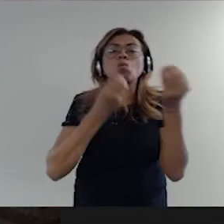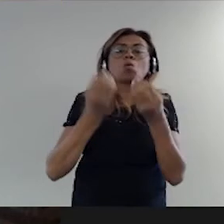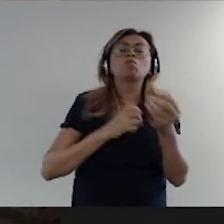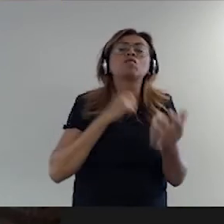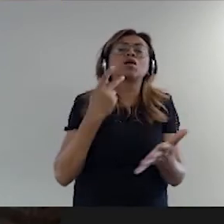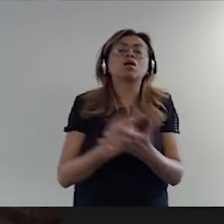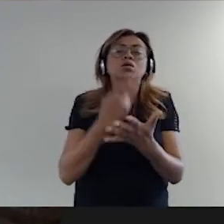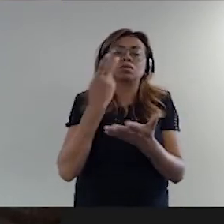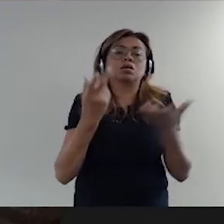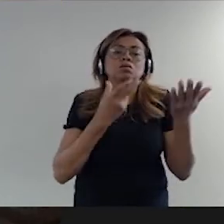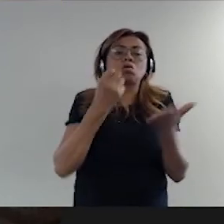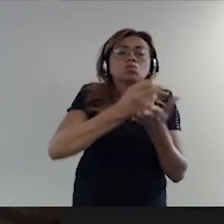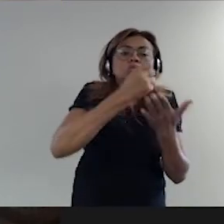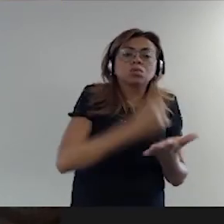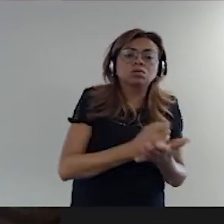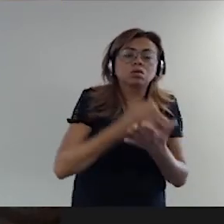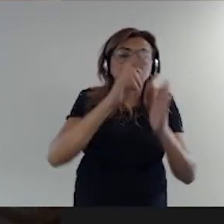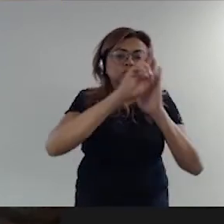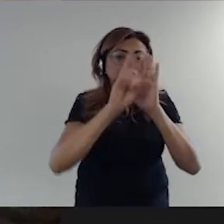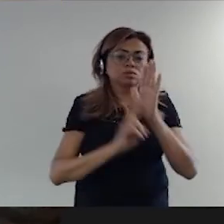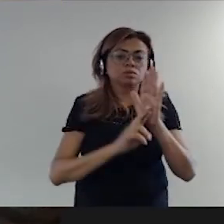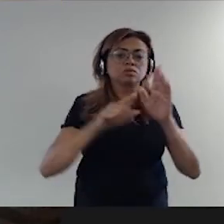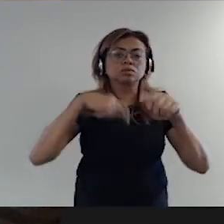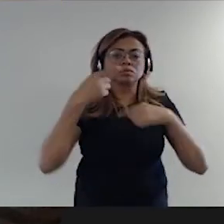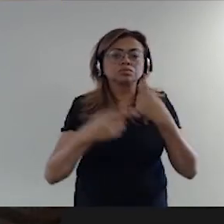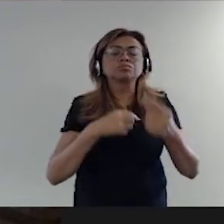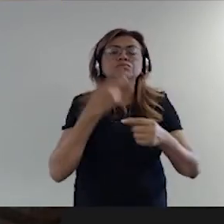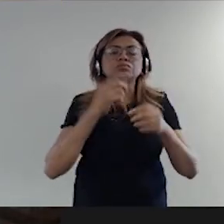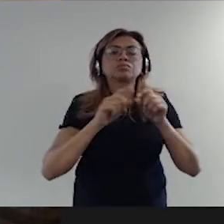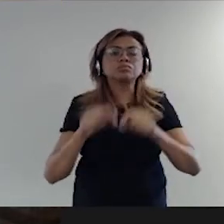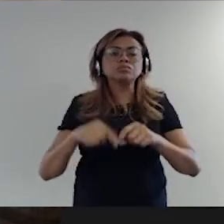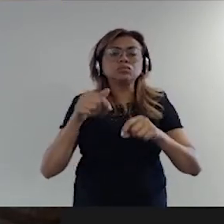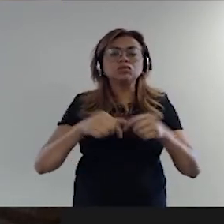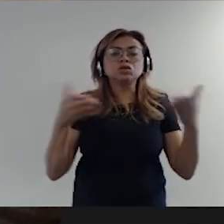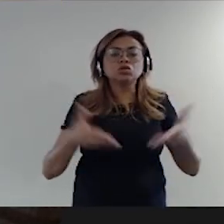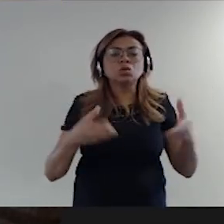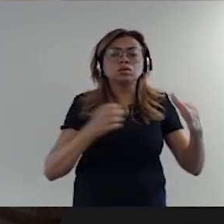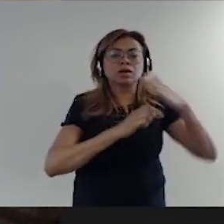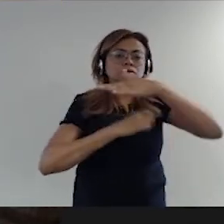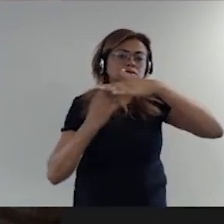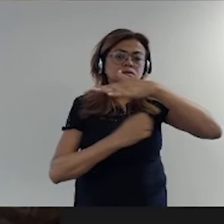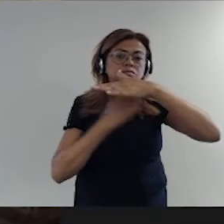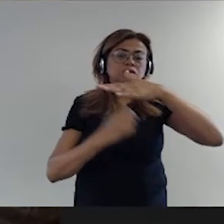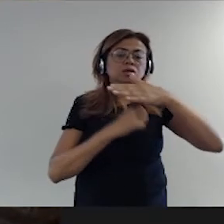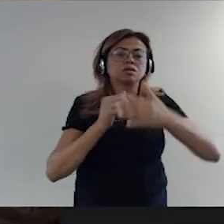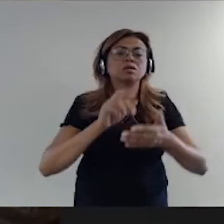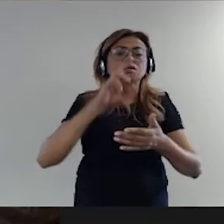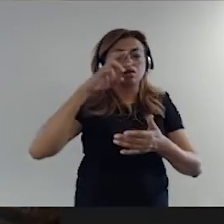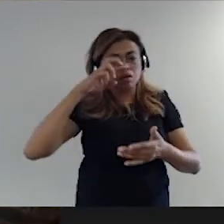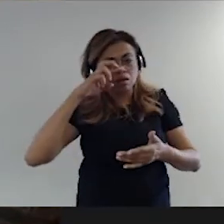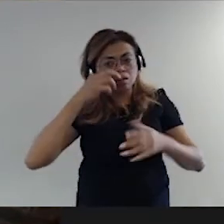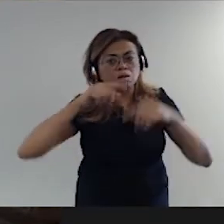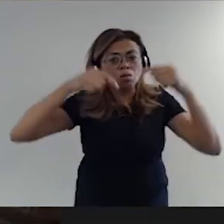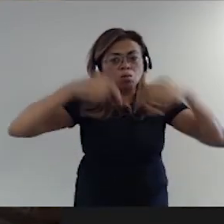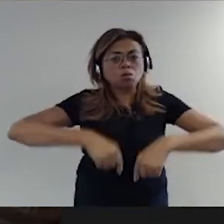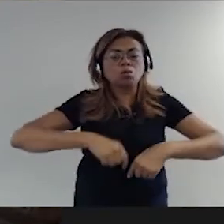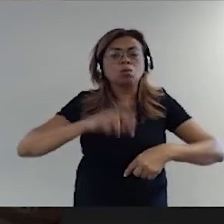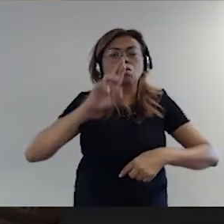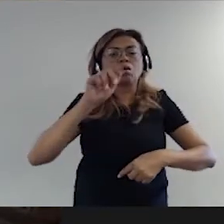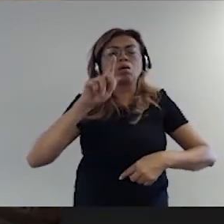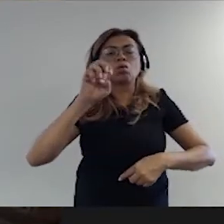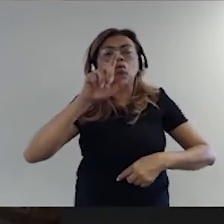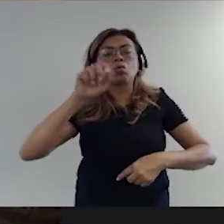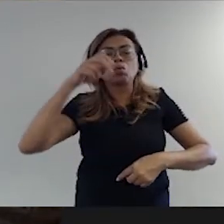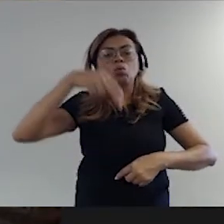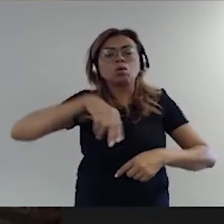figuras contratuais, por resoluções das agências nacionais reguladoras e mesmo por novas legislações. E,